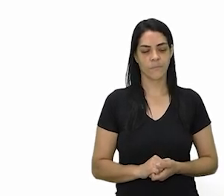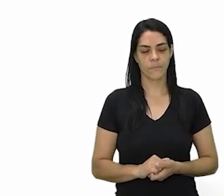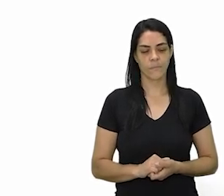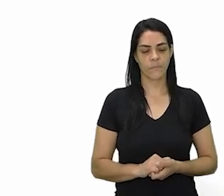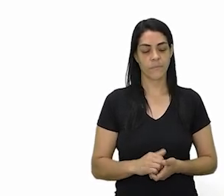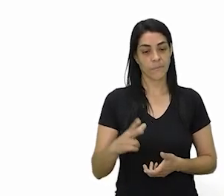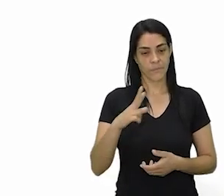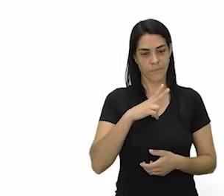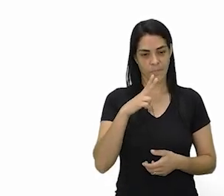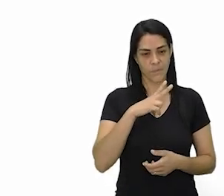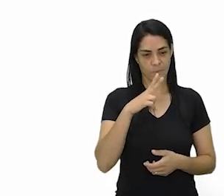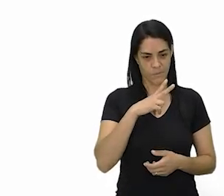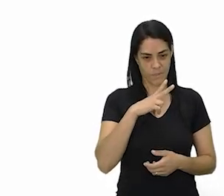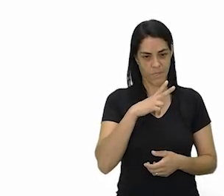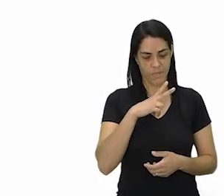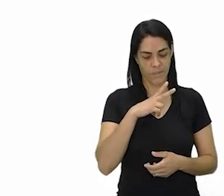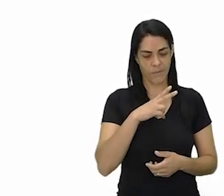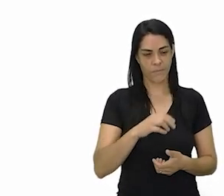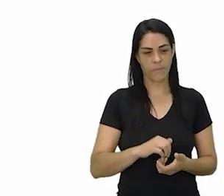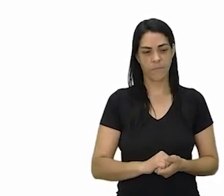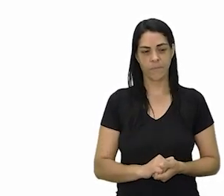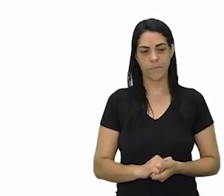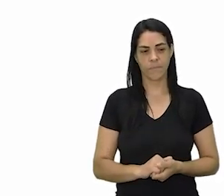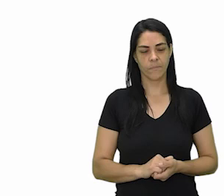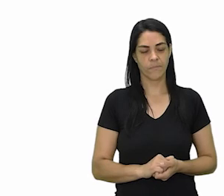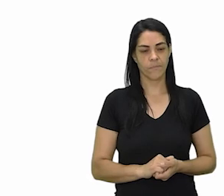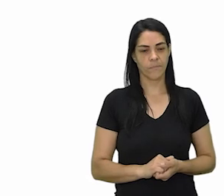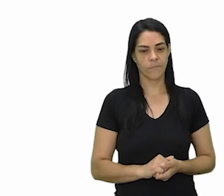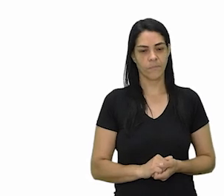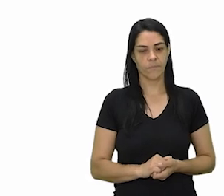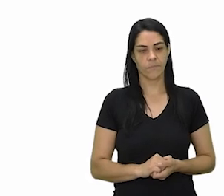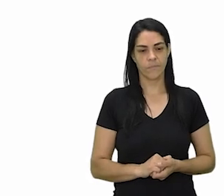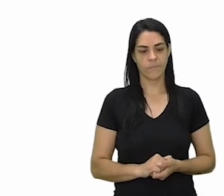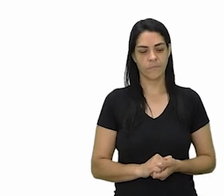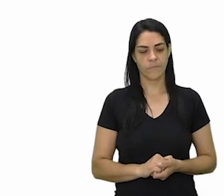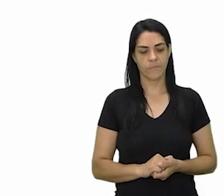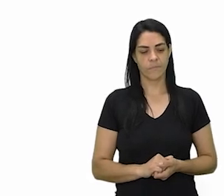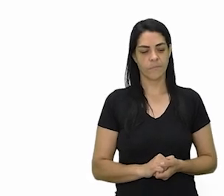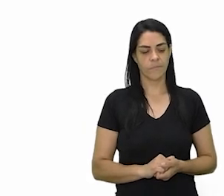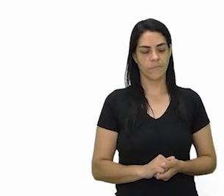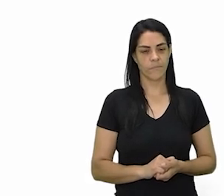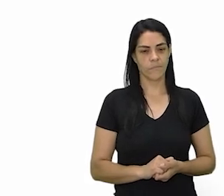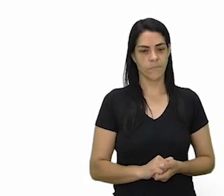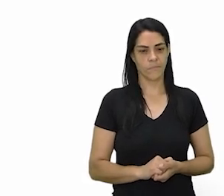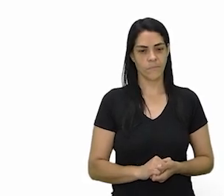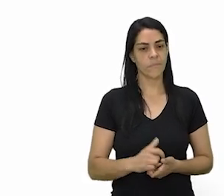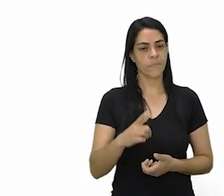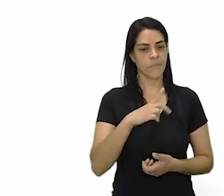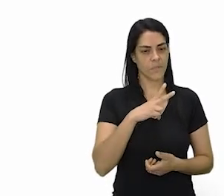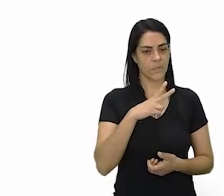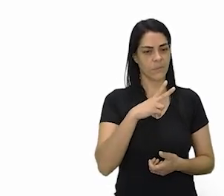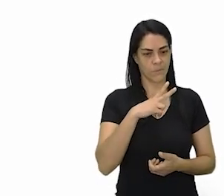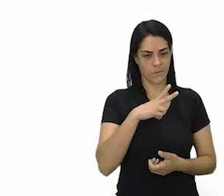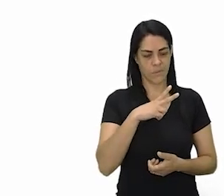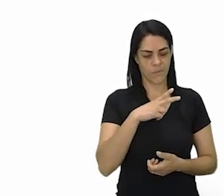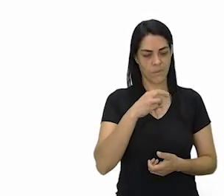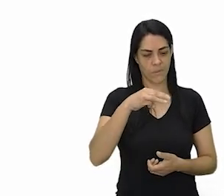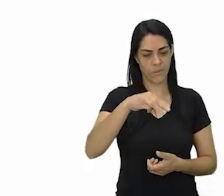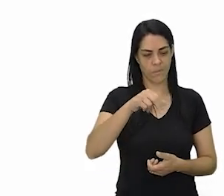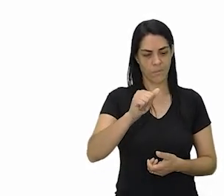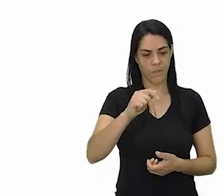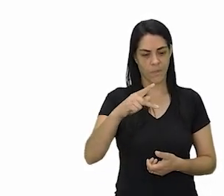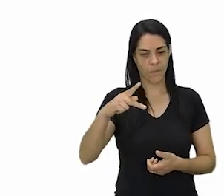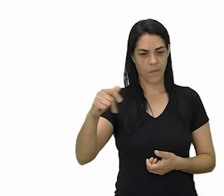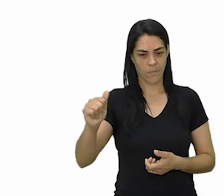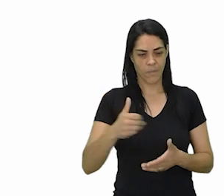Em particular, mais um, por favor. Isso. Em particular, no mapa que a